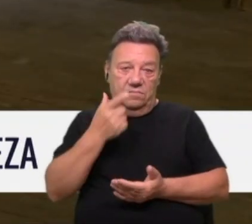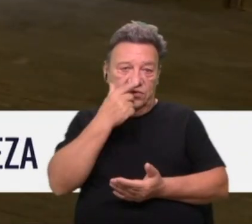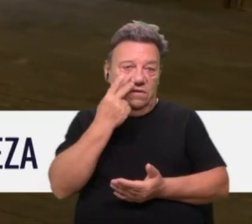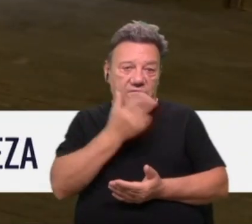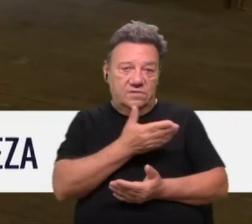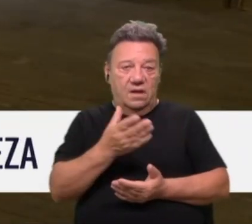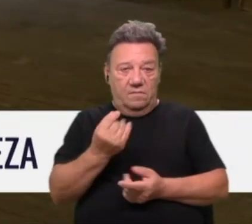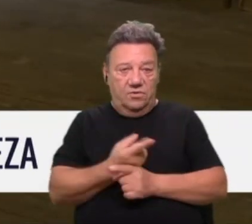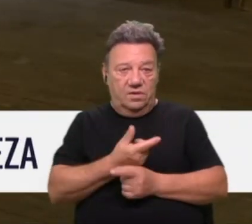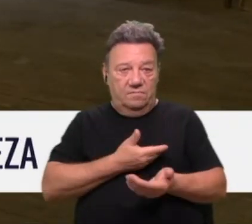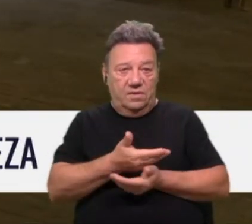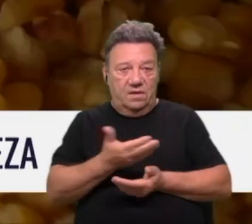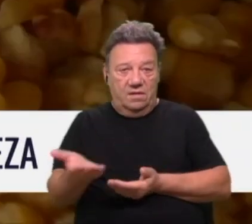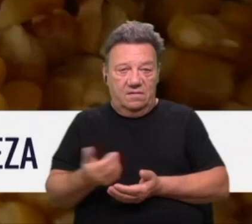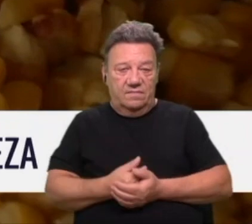muito para partilhar